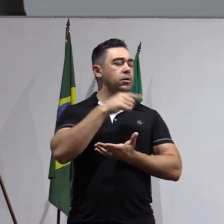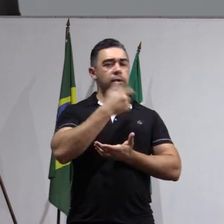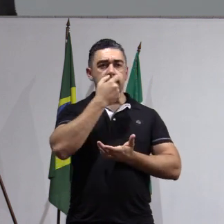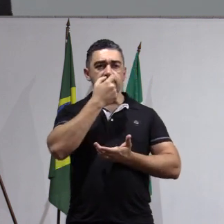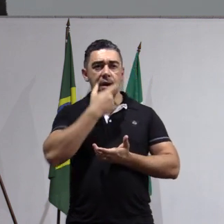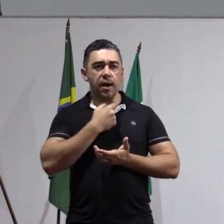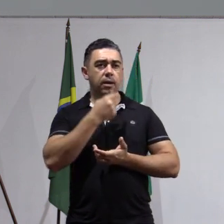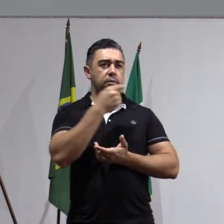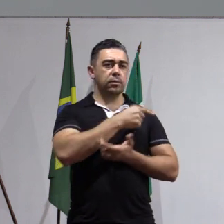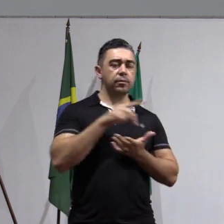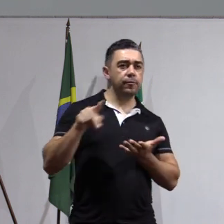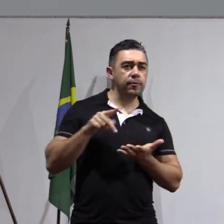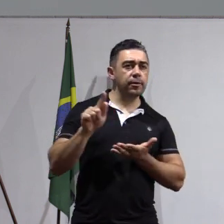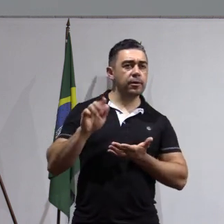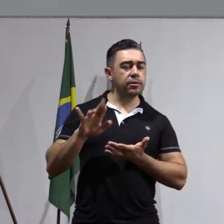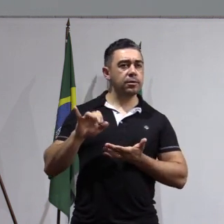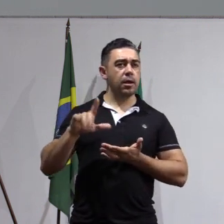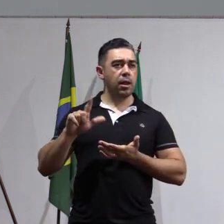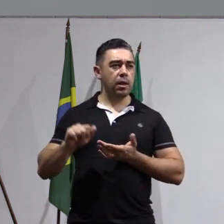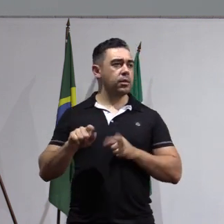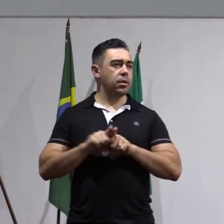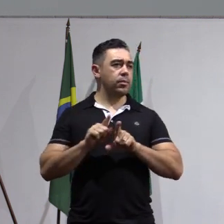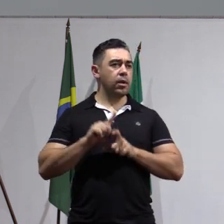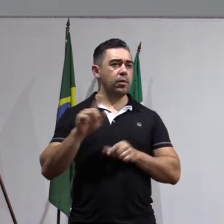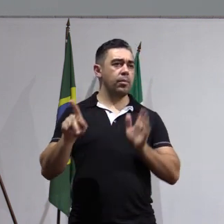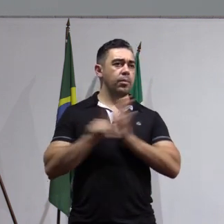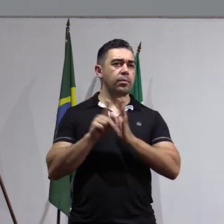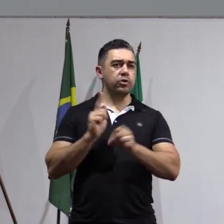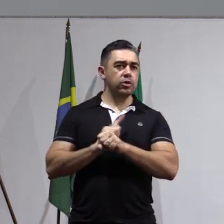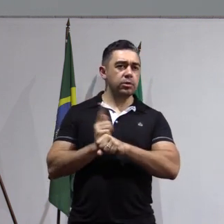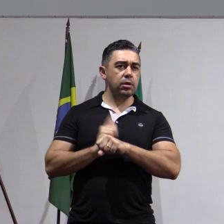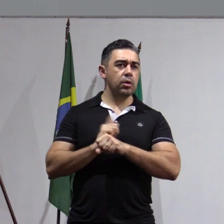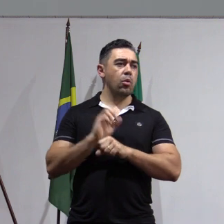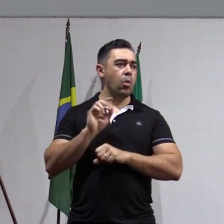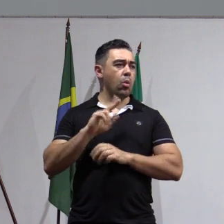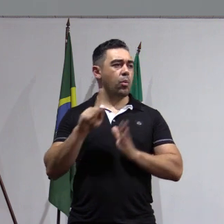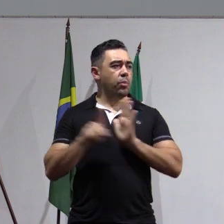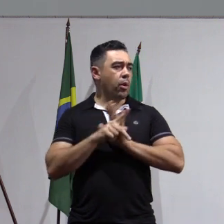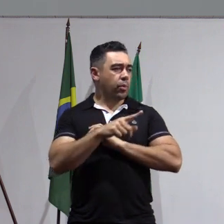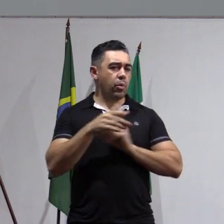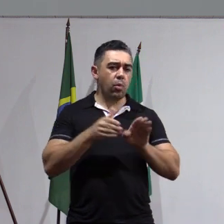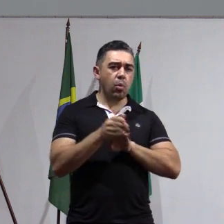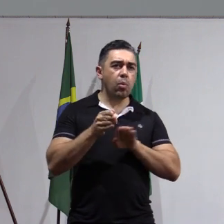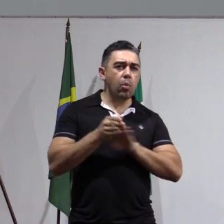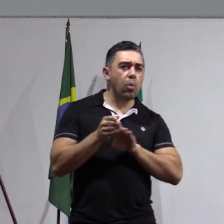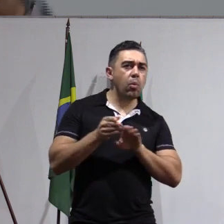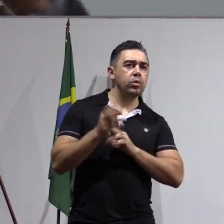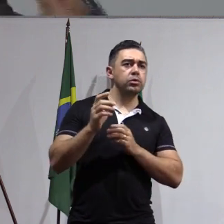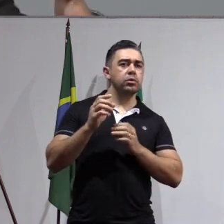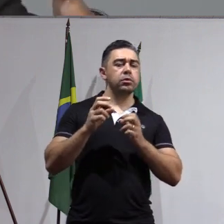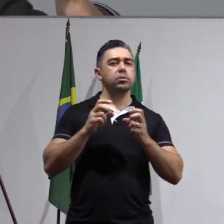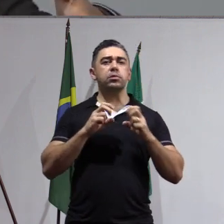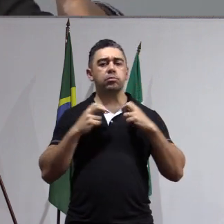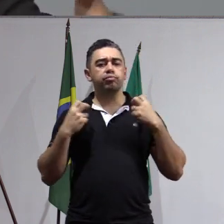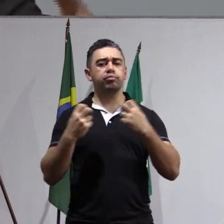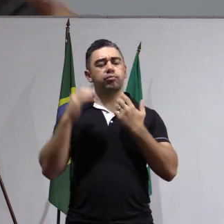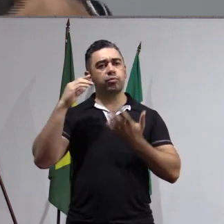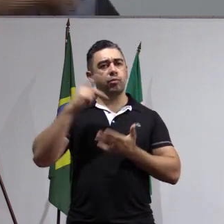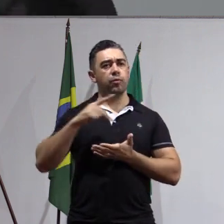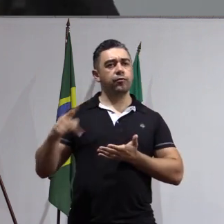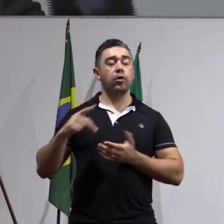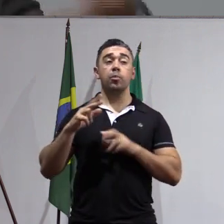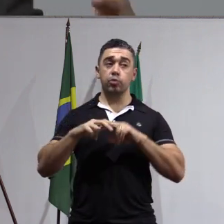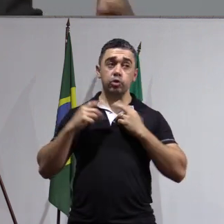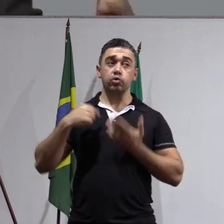Graciela, creio que não deva ser sequer a posição da gestão ou meramente a posição do Conselho Universitário. E é exatamente por isso que a gente está aqui nesse